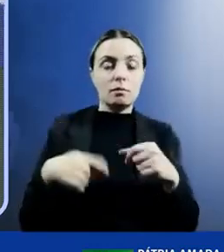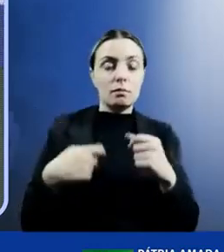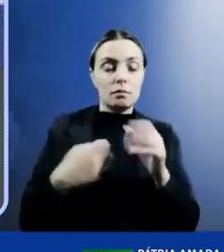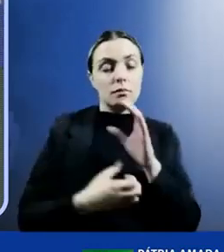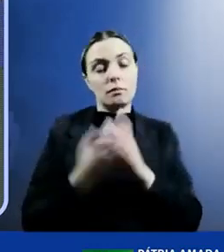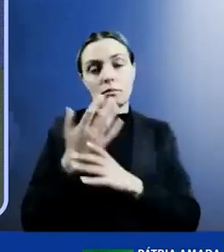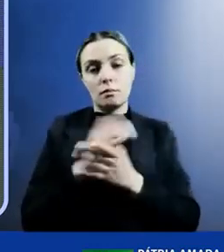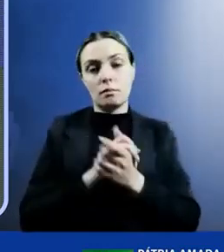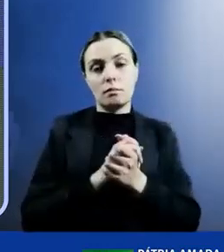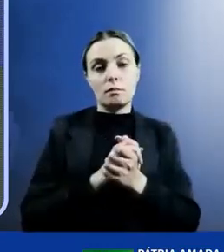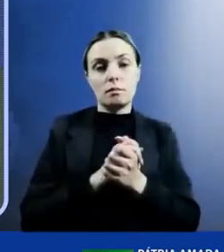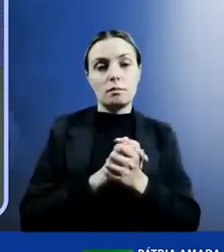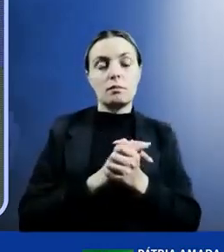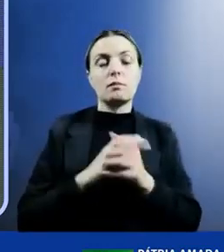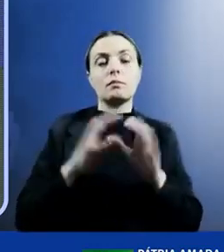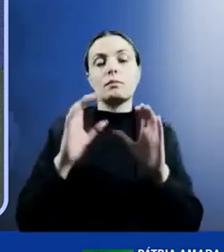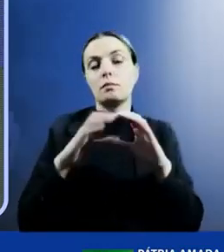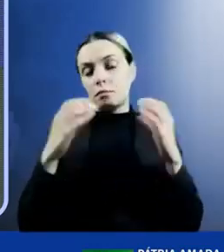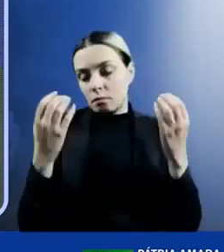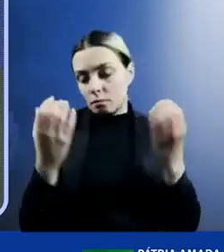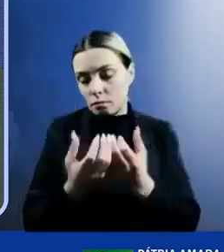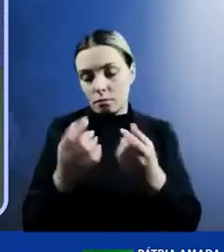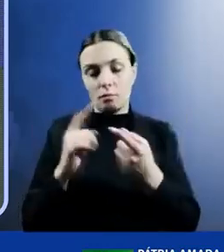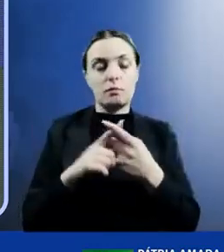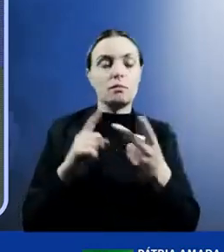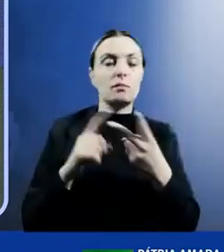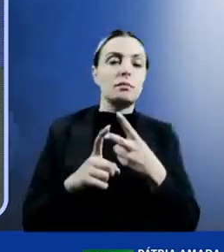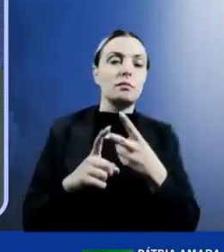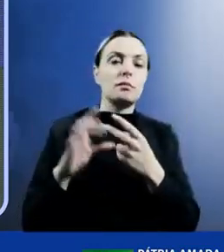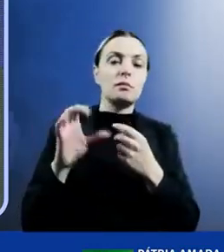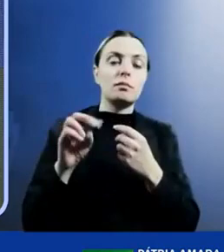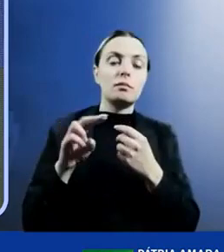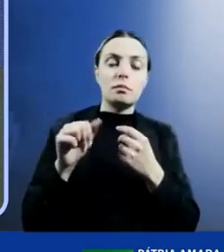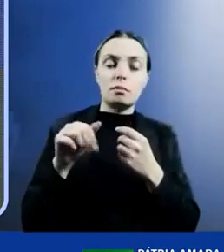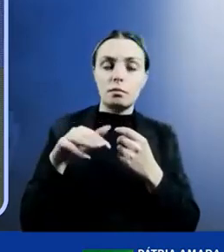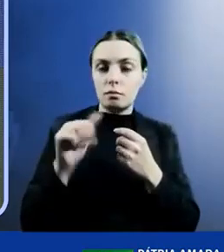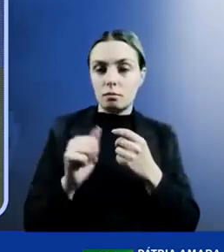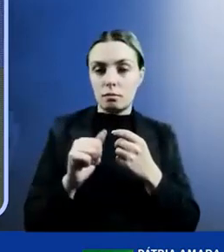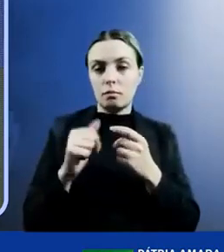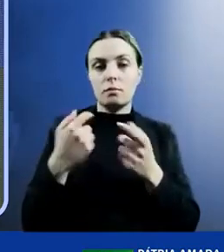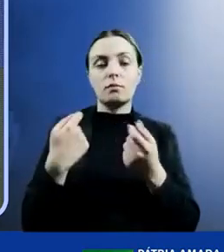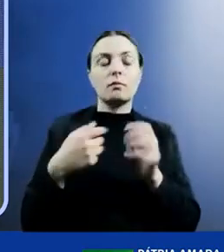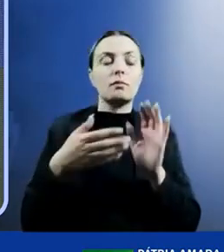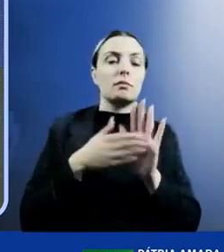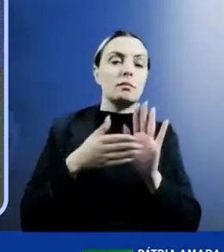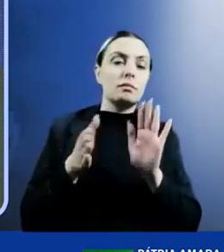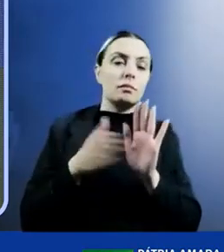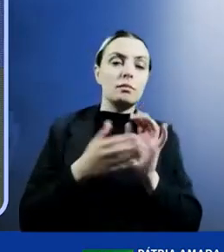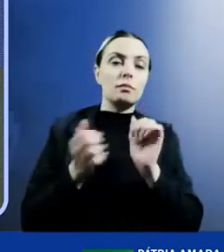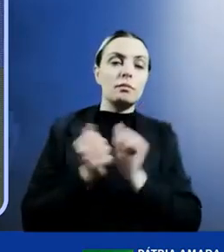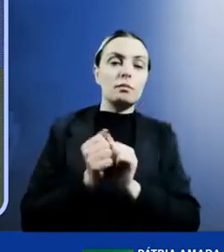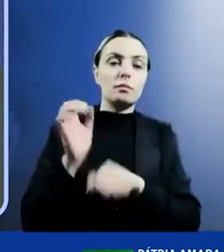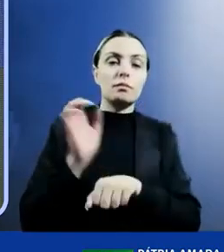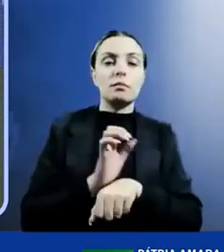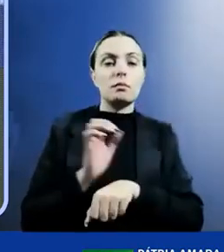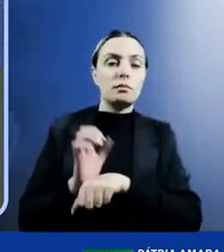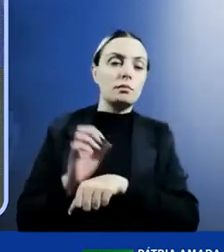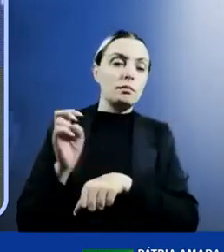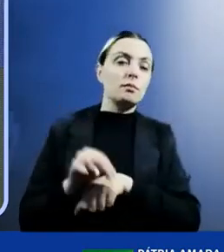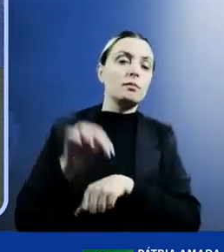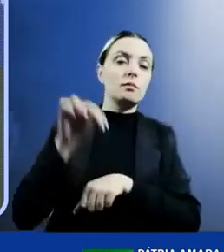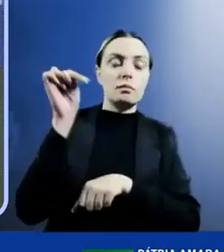via Congresso, é via resolução CONAMA. Nós chegamos a propor, junto aos estados do Nordeste, no